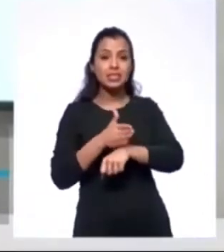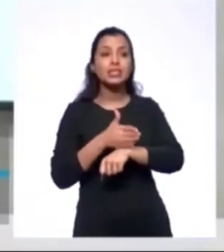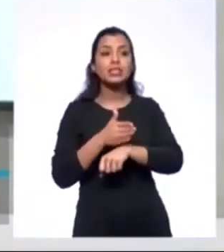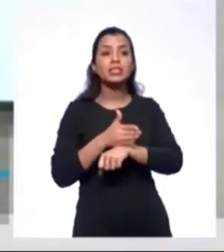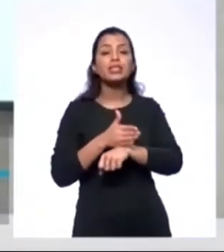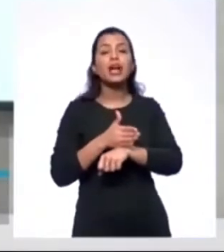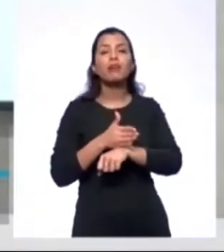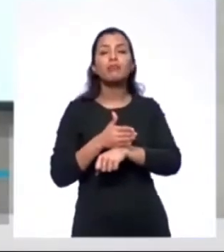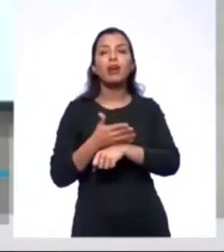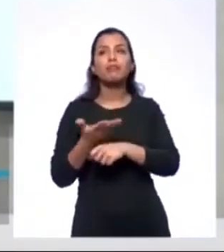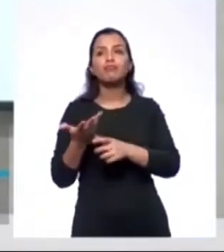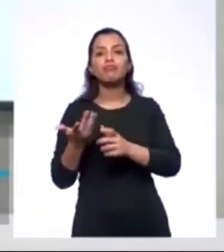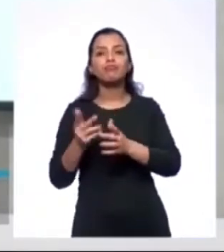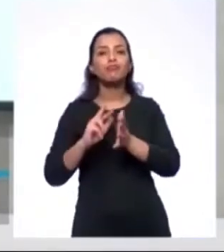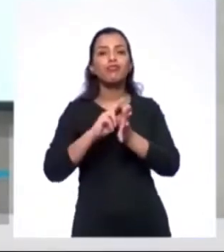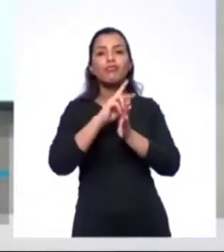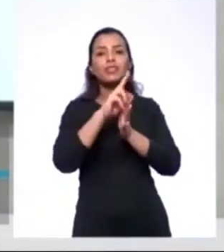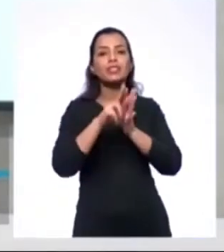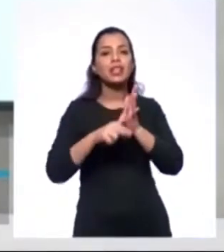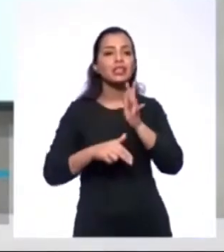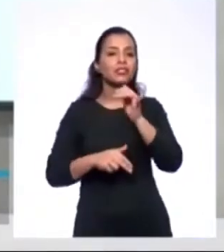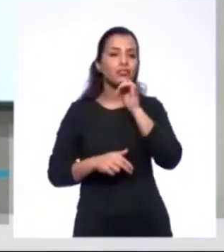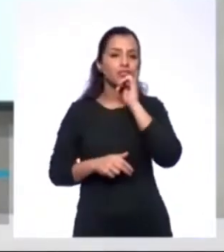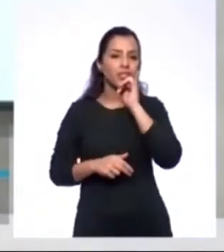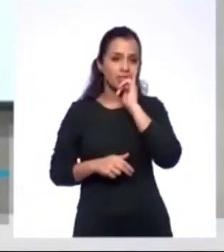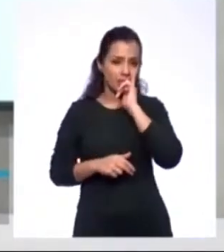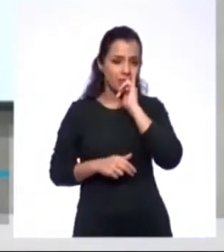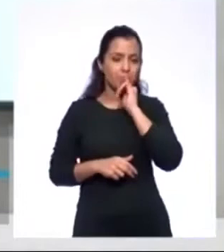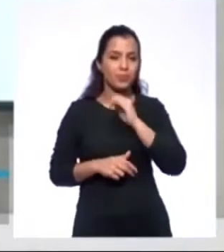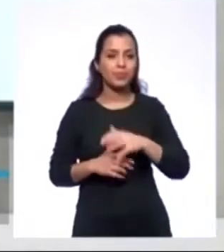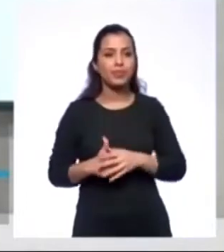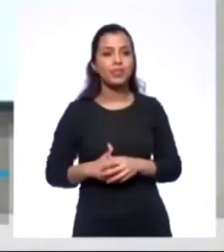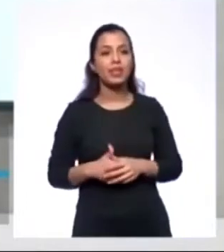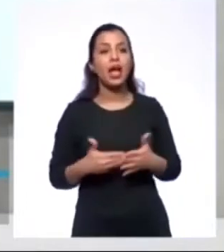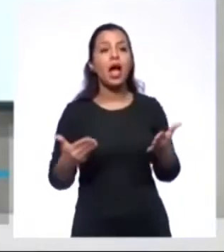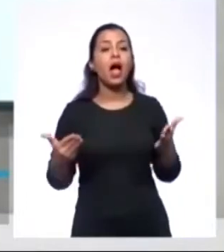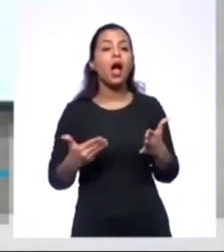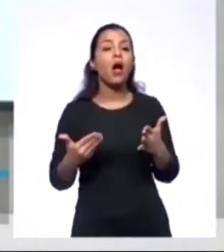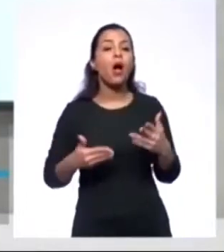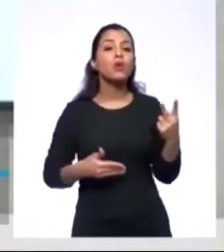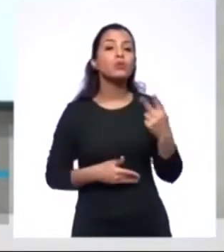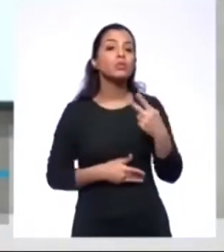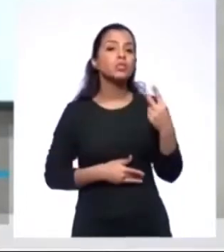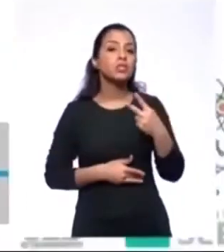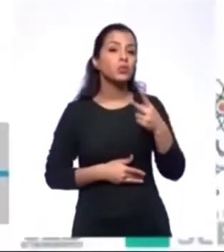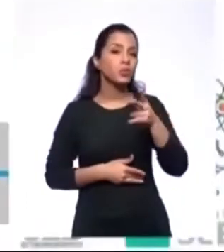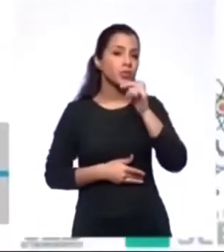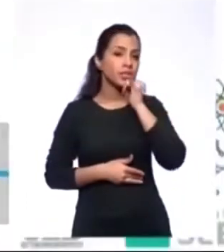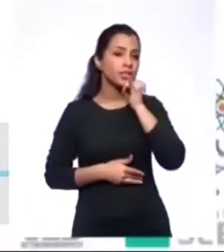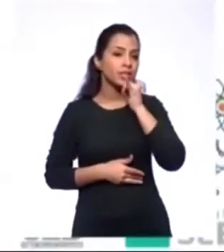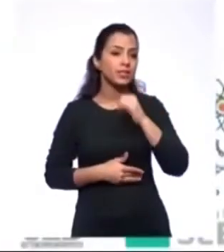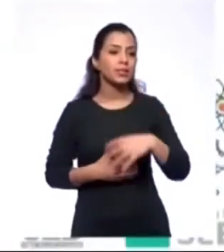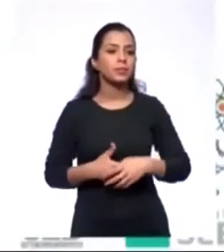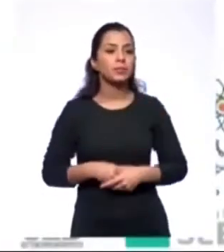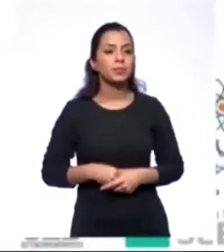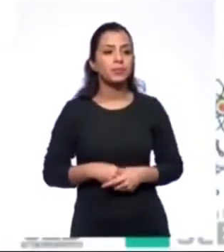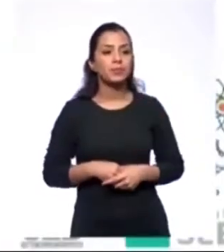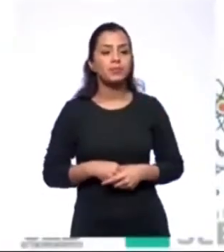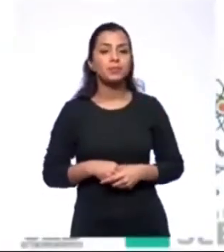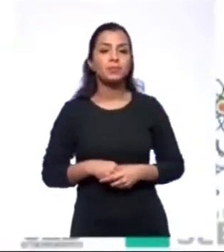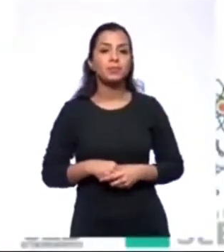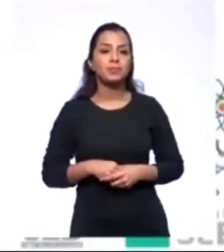uma diversidade de exemplos Dá uma olhadinha no nosso segundo exemplo vamos lá tela vão para tela vamos